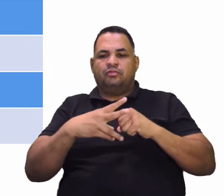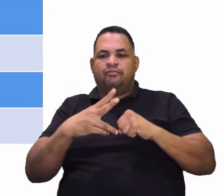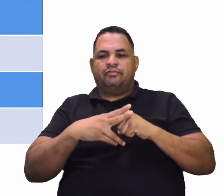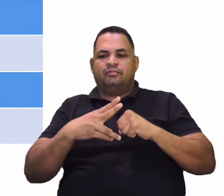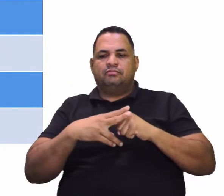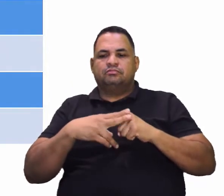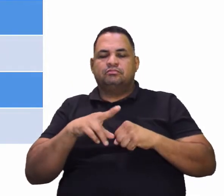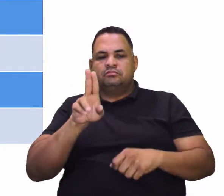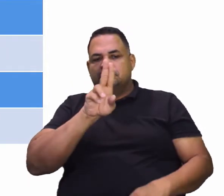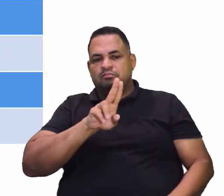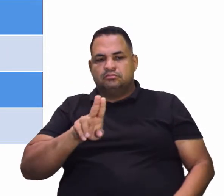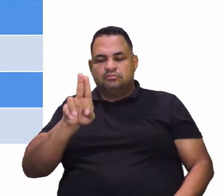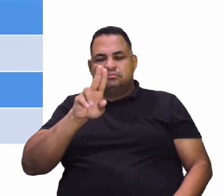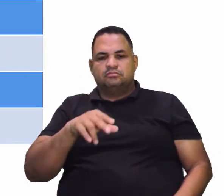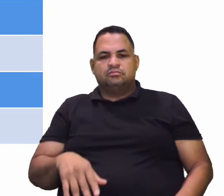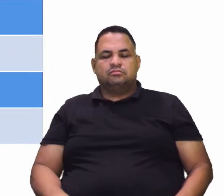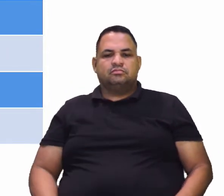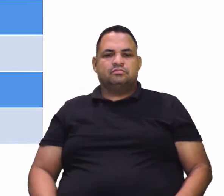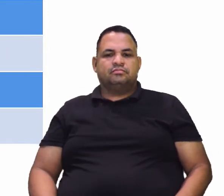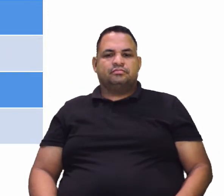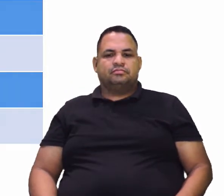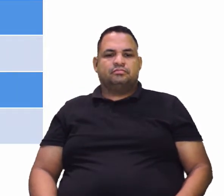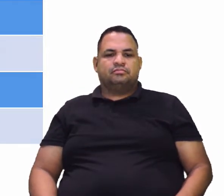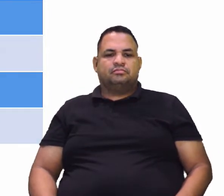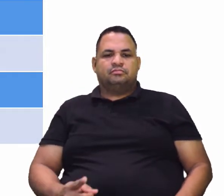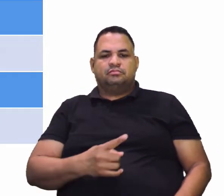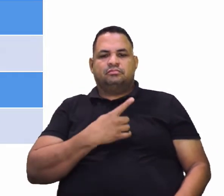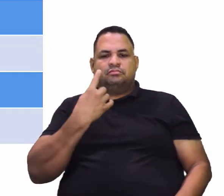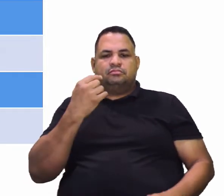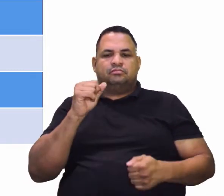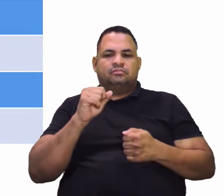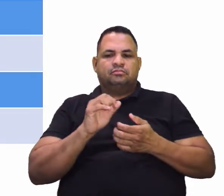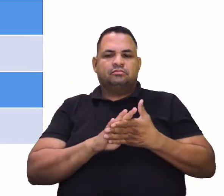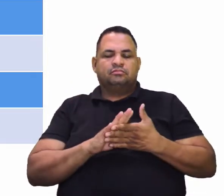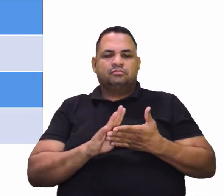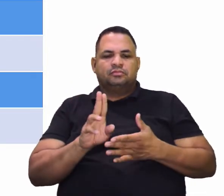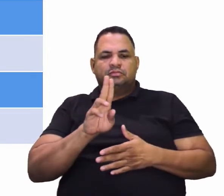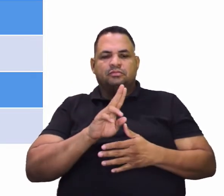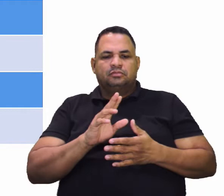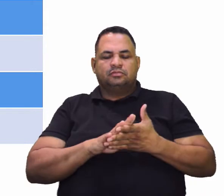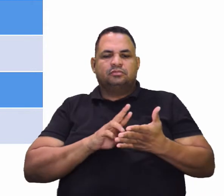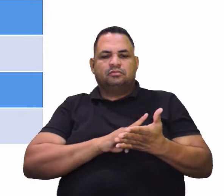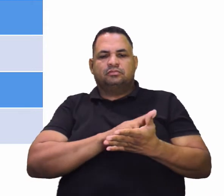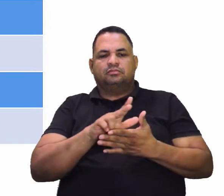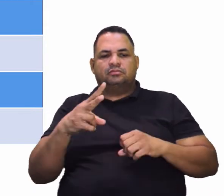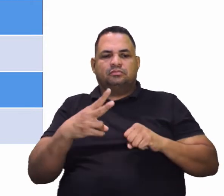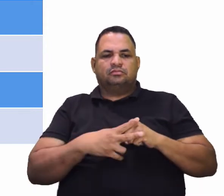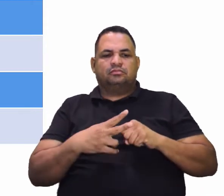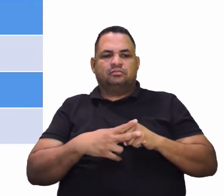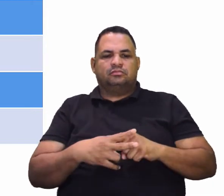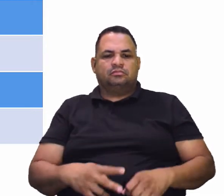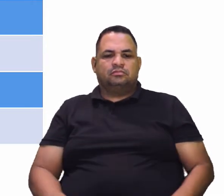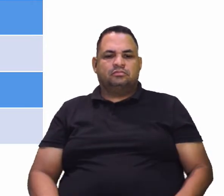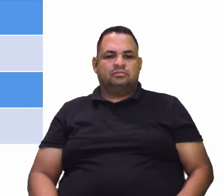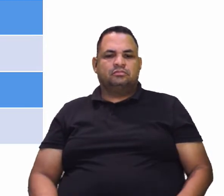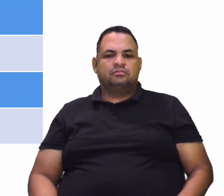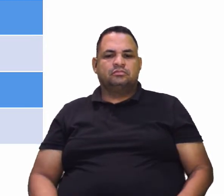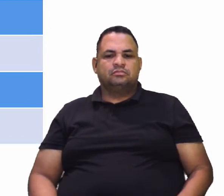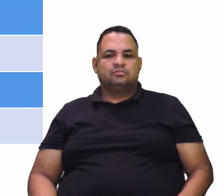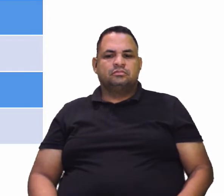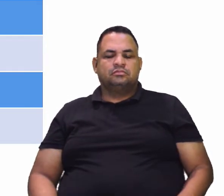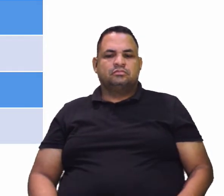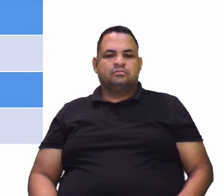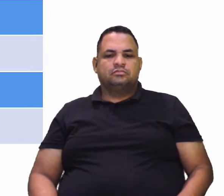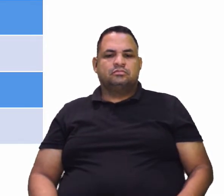vai colocar na frente. Afinal de contas, nós estamos usando vários verbos aqui. Quais são eles? O to be, o going, que